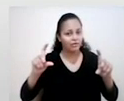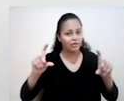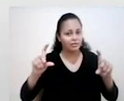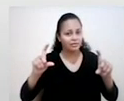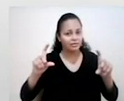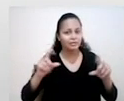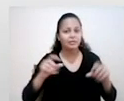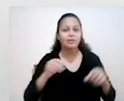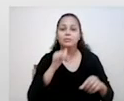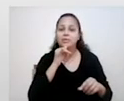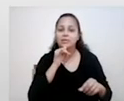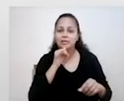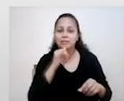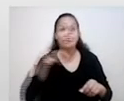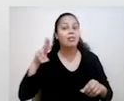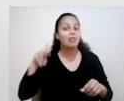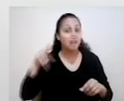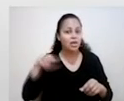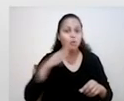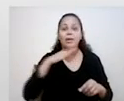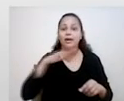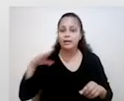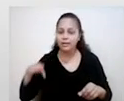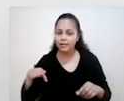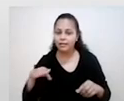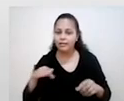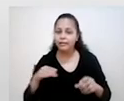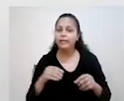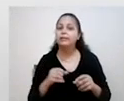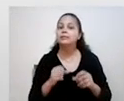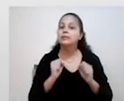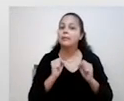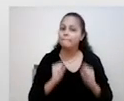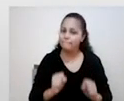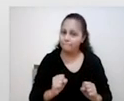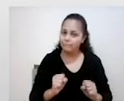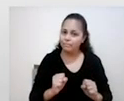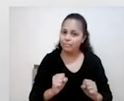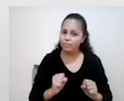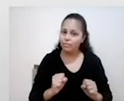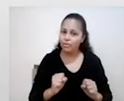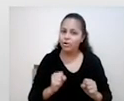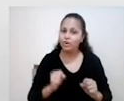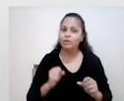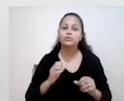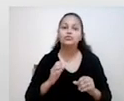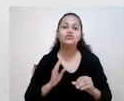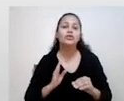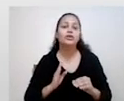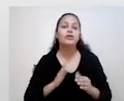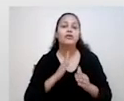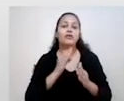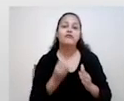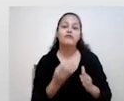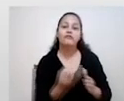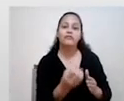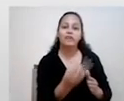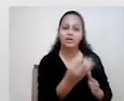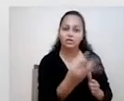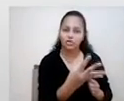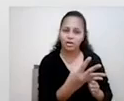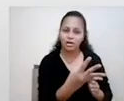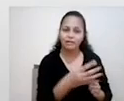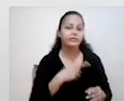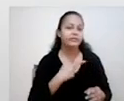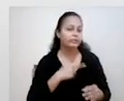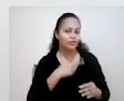nenhuma criança poderá viajar para fora da comarca, que seria o município, onde reside, desacompanhada dos pais ou responsável.